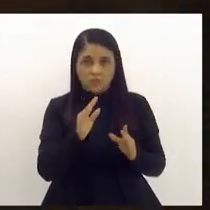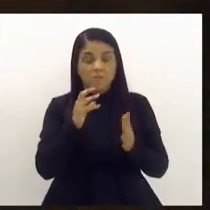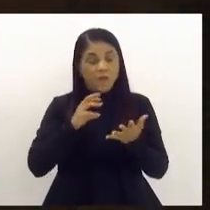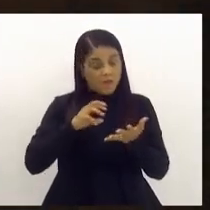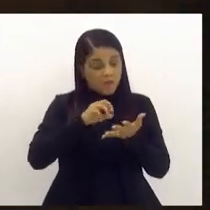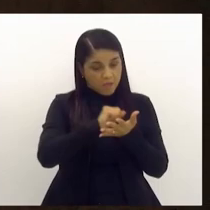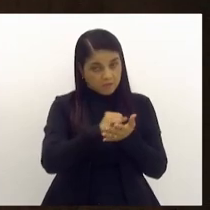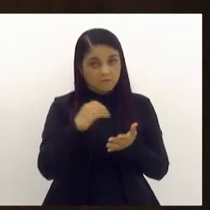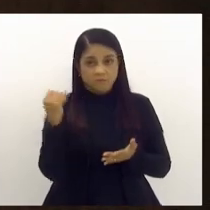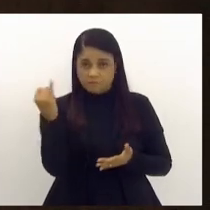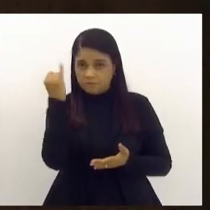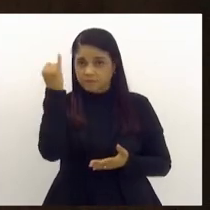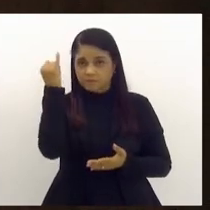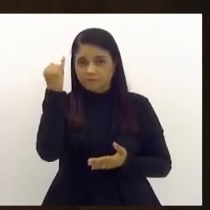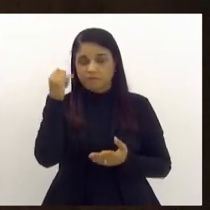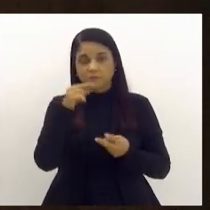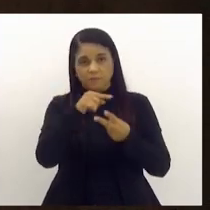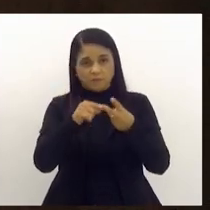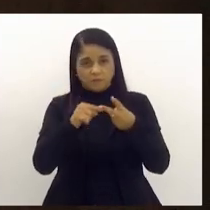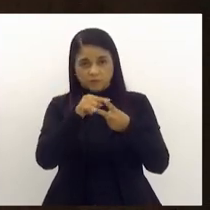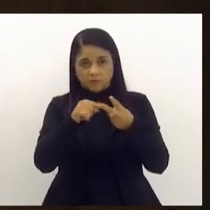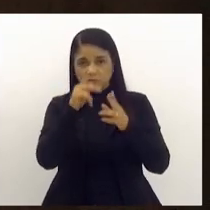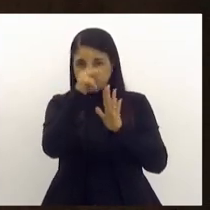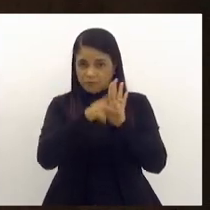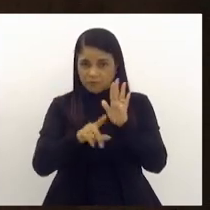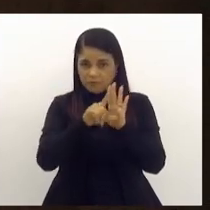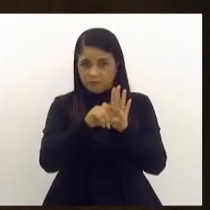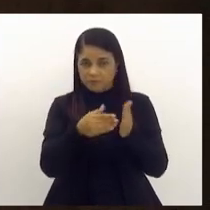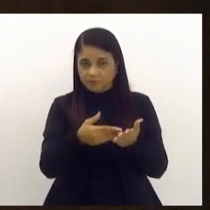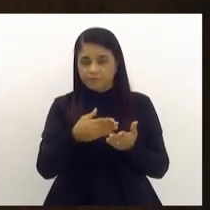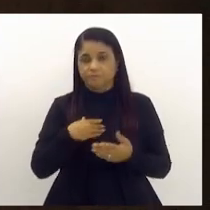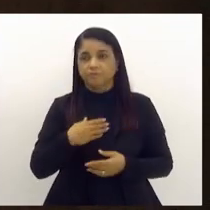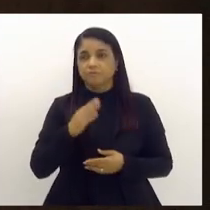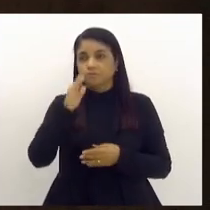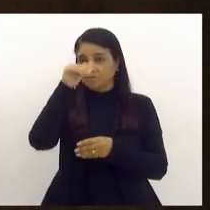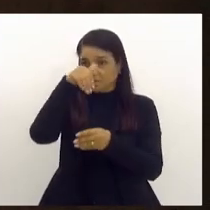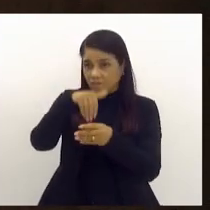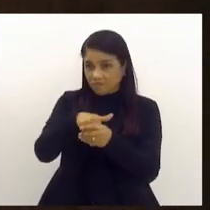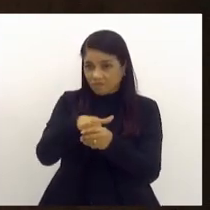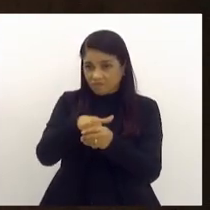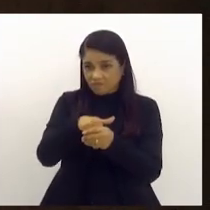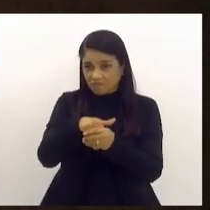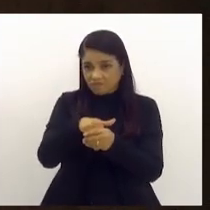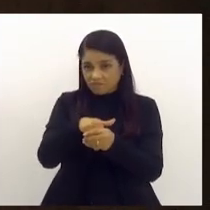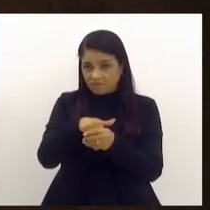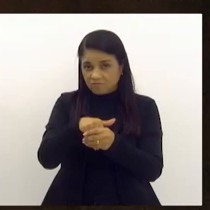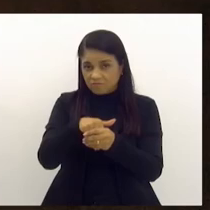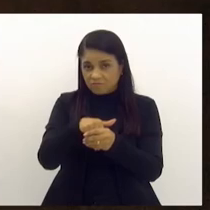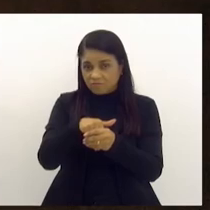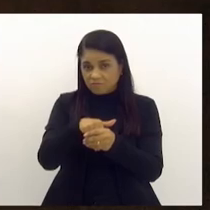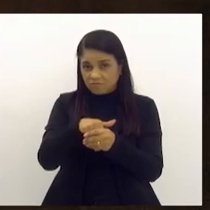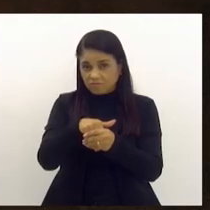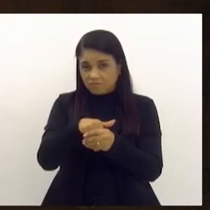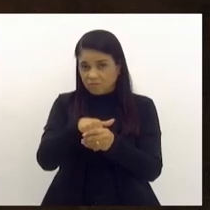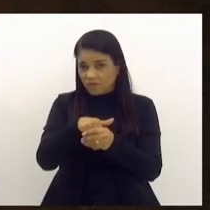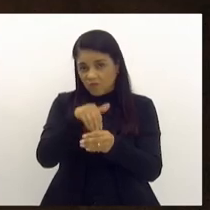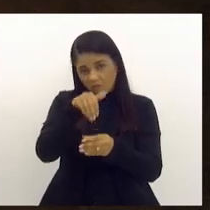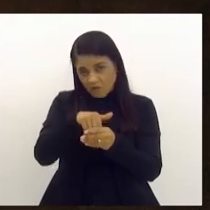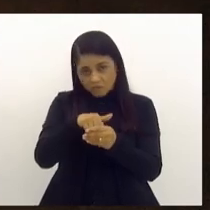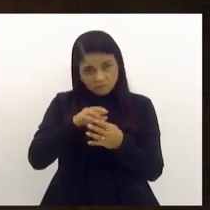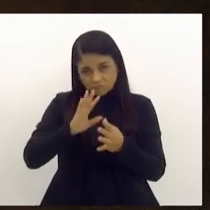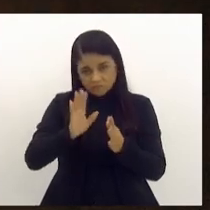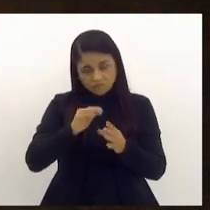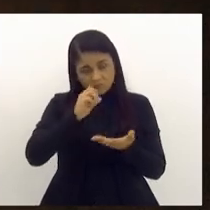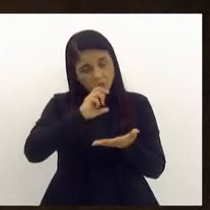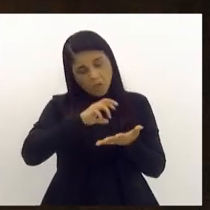registrar que houve esses dois destaques. Vote para votar? Não, não, bota de boca. Só registrar.